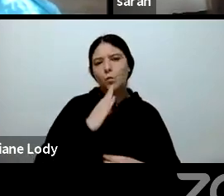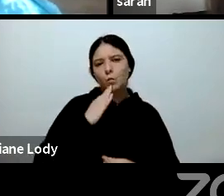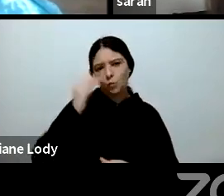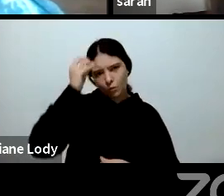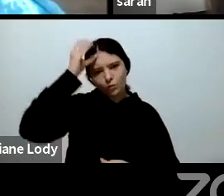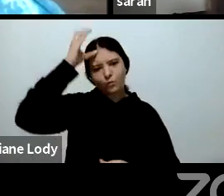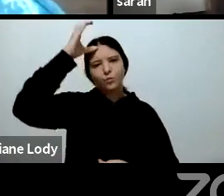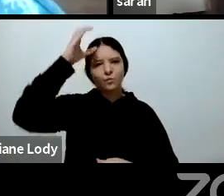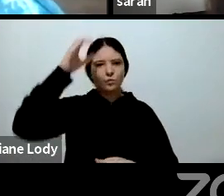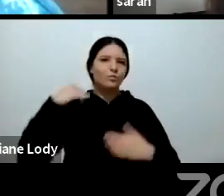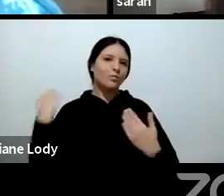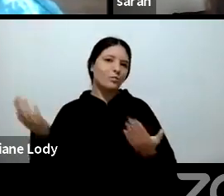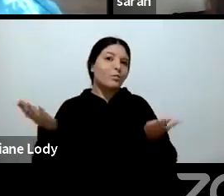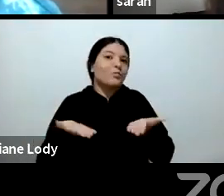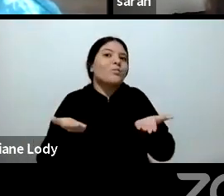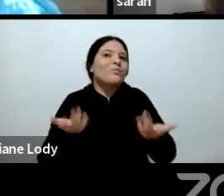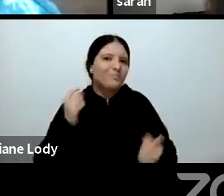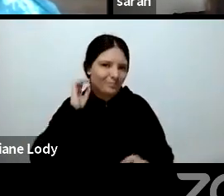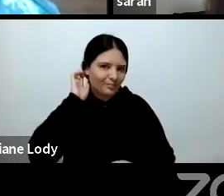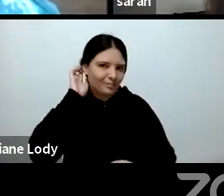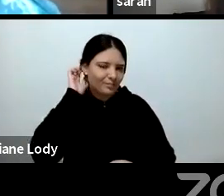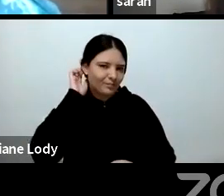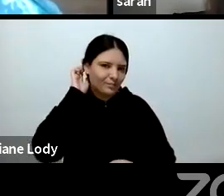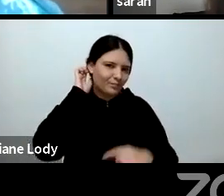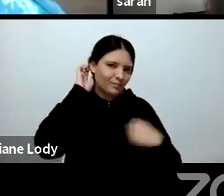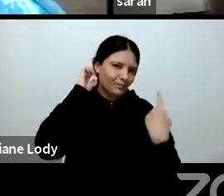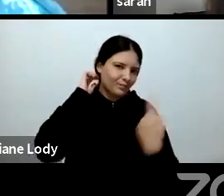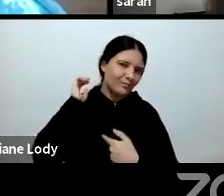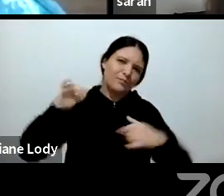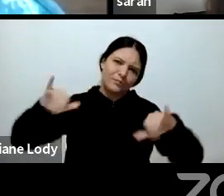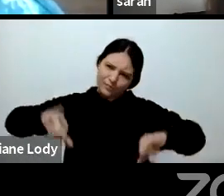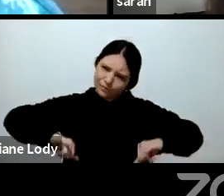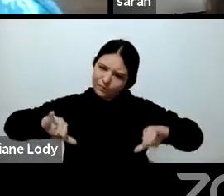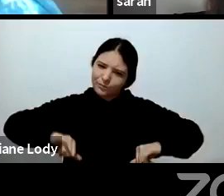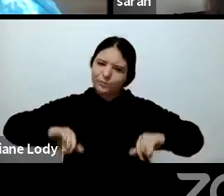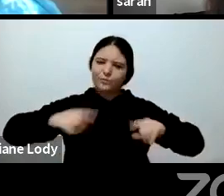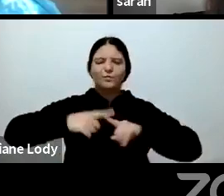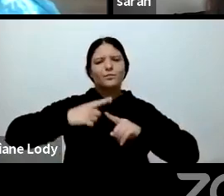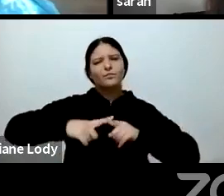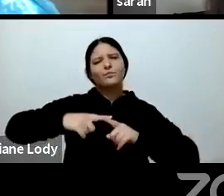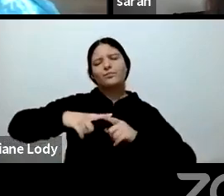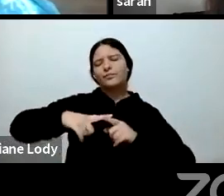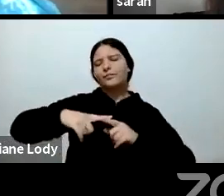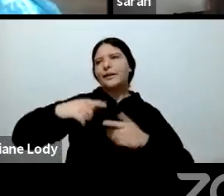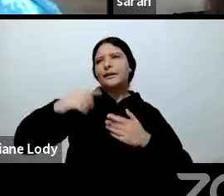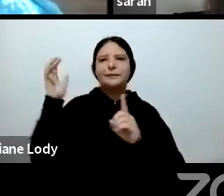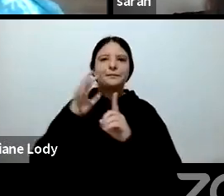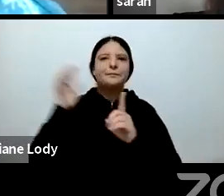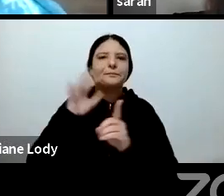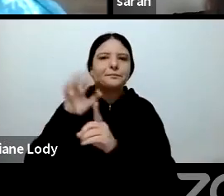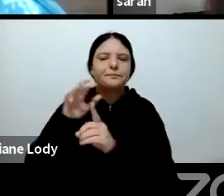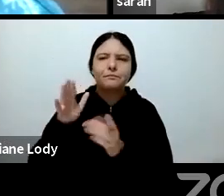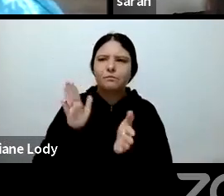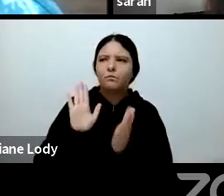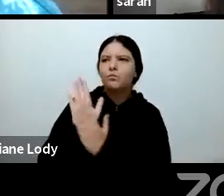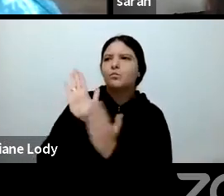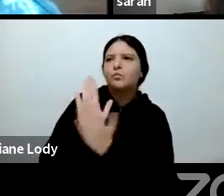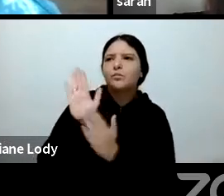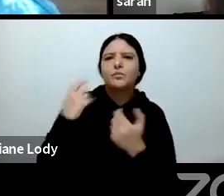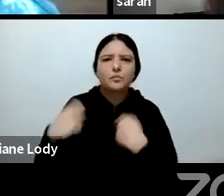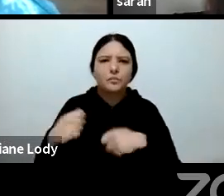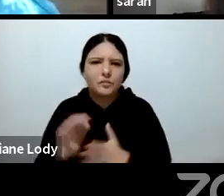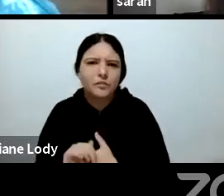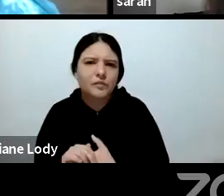contemporâneos, né? A gente, né, sofre aí com uma pressão também muito grande, né, para publicações, né, para estar